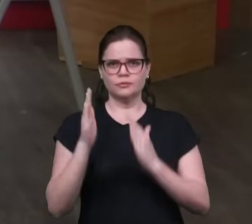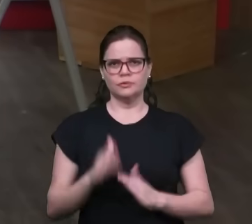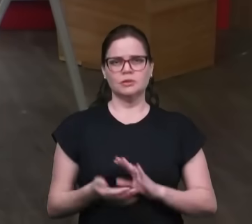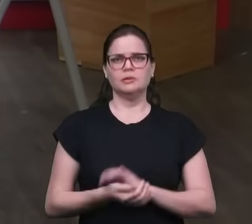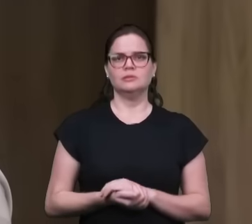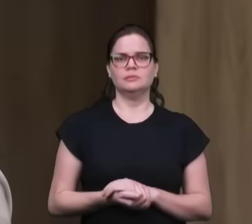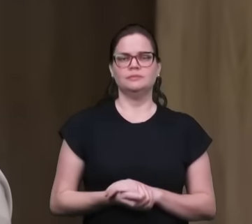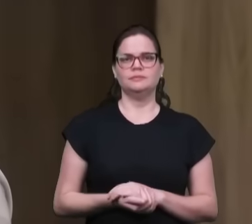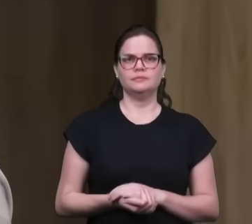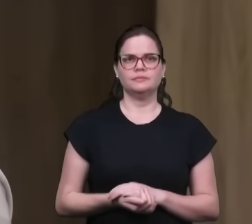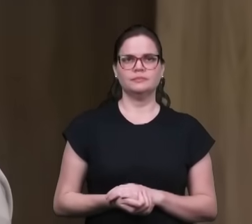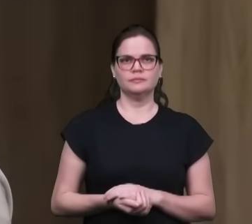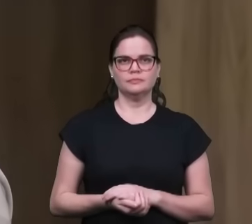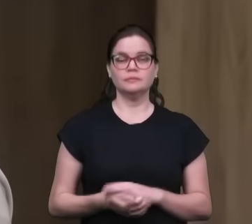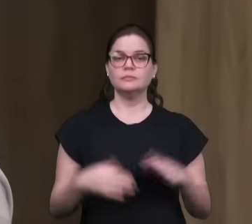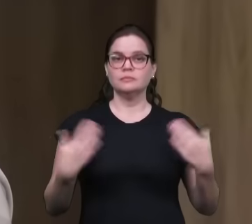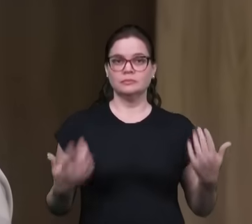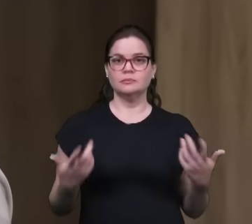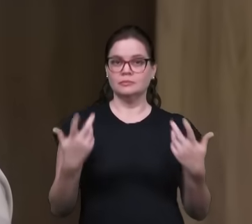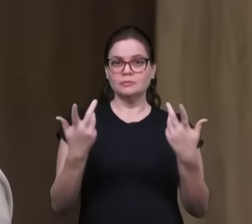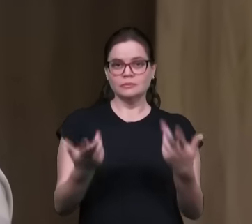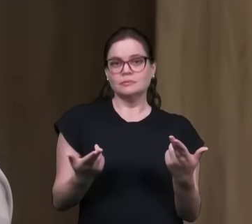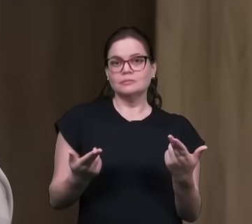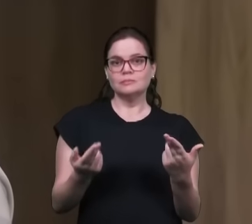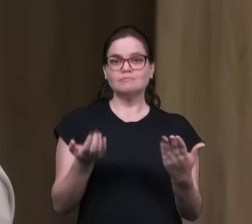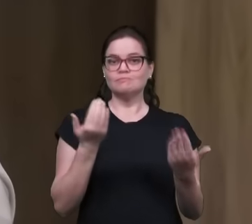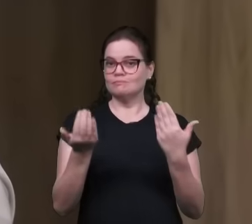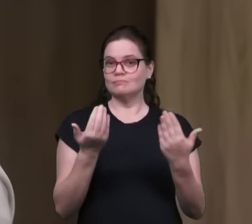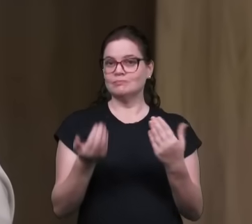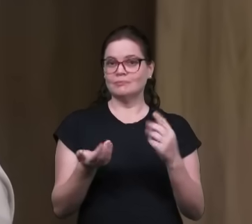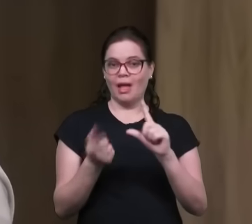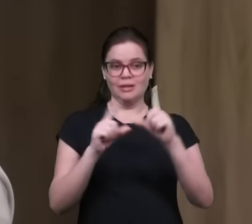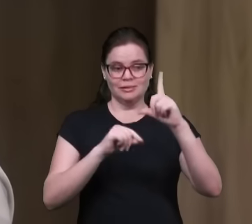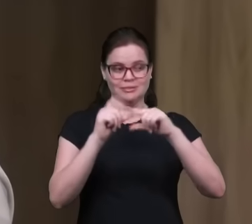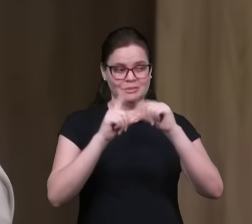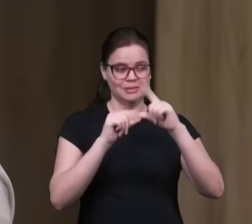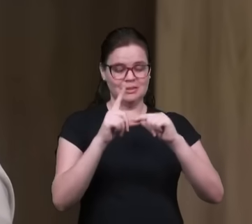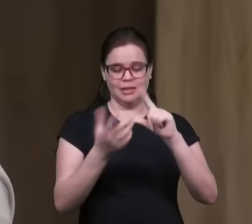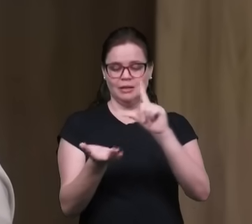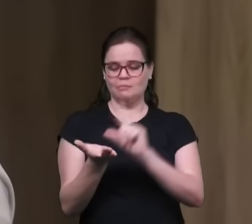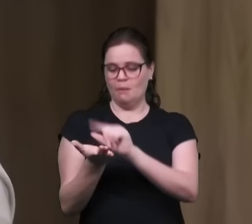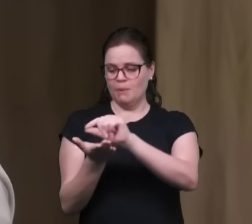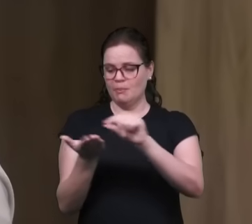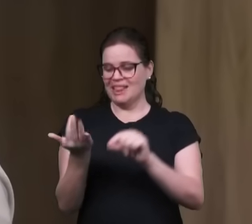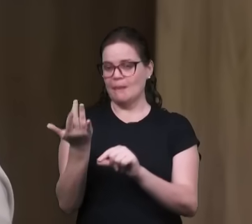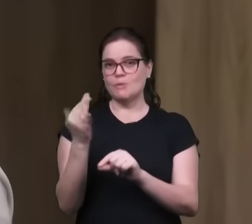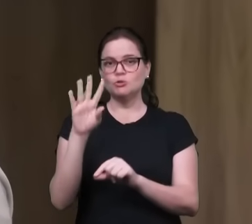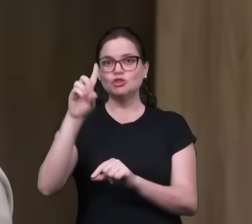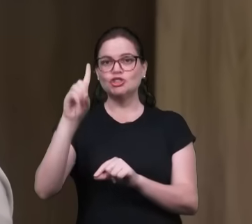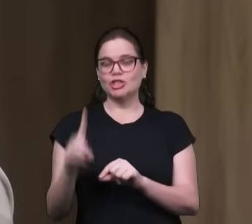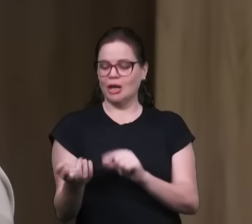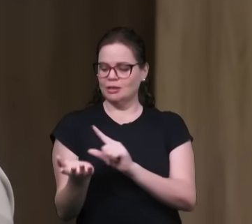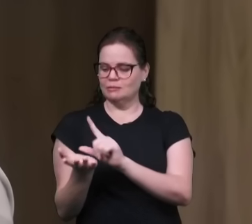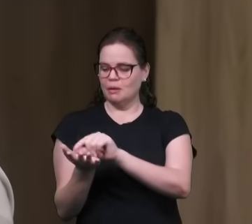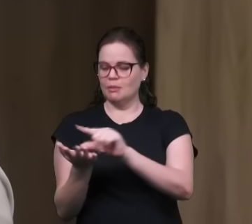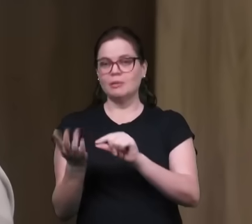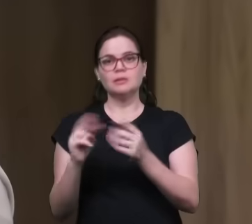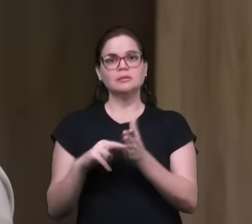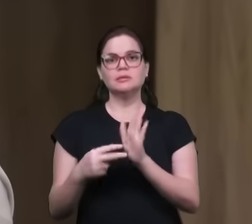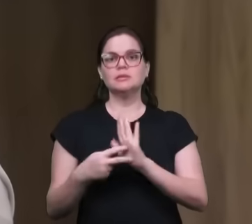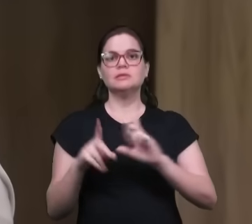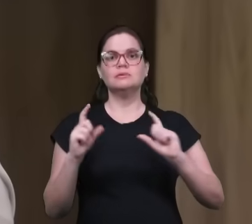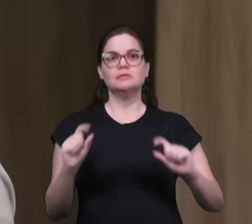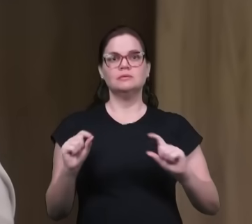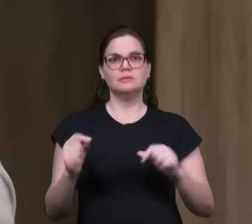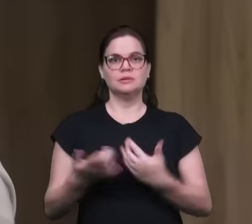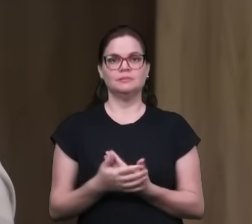que representa exatamente as 7 estrelas na mão do Senhor. Ele tinha na sua mão direita as 7 estrelas. Significa o seguinte, que